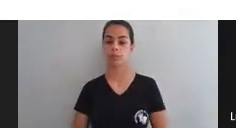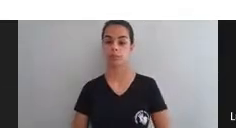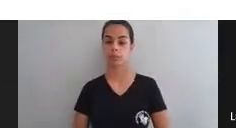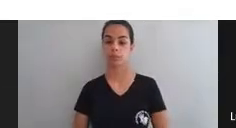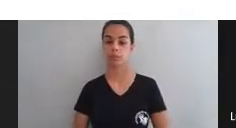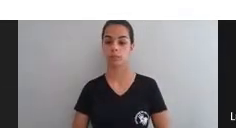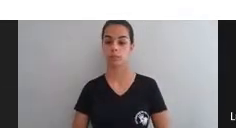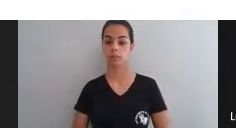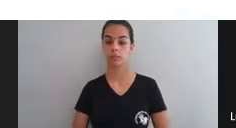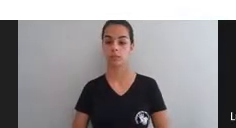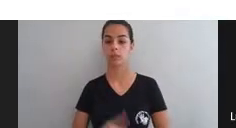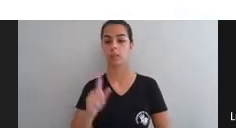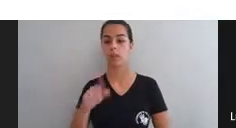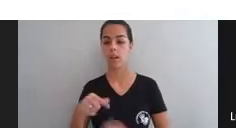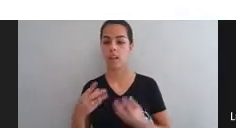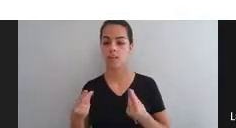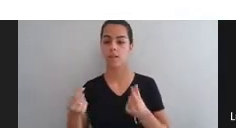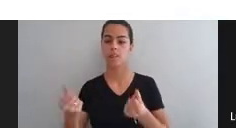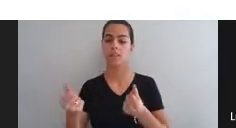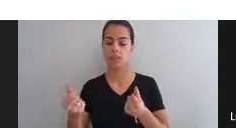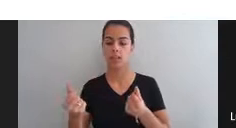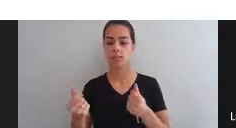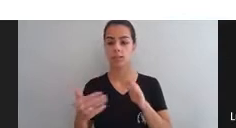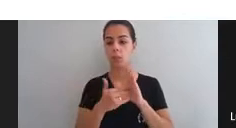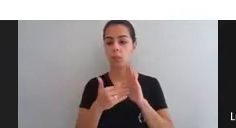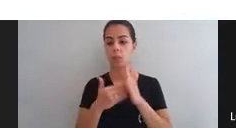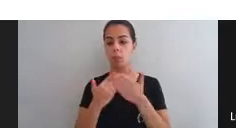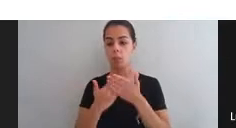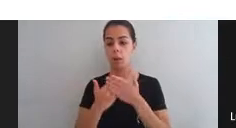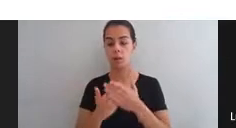a eficiência como a gente tinha definido na última aula.